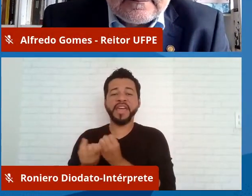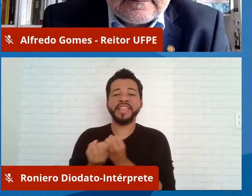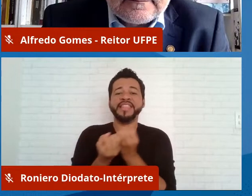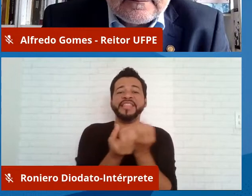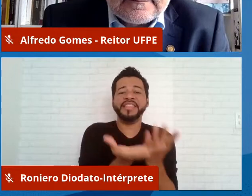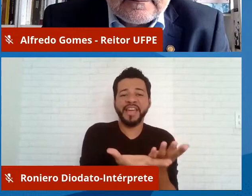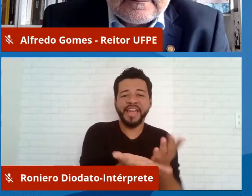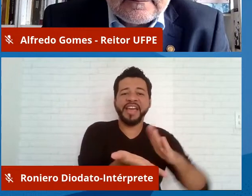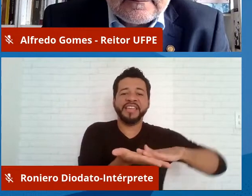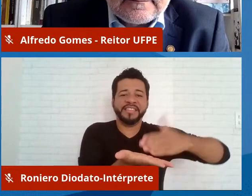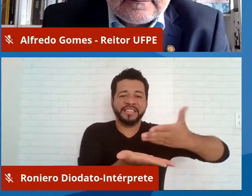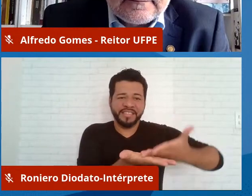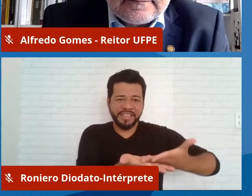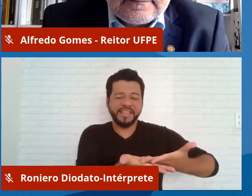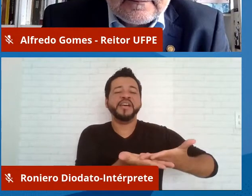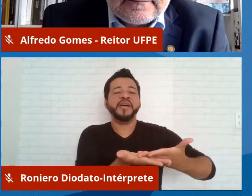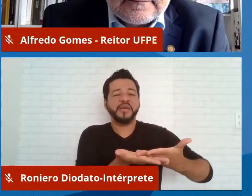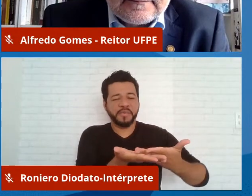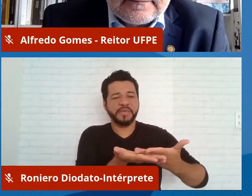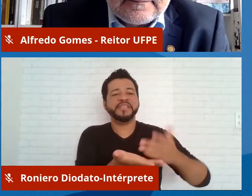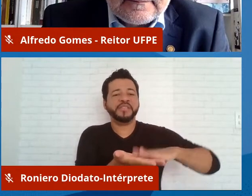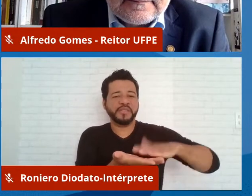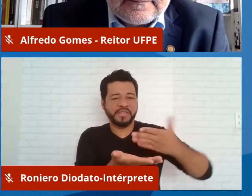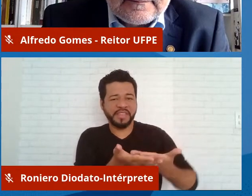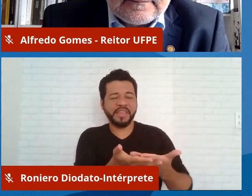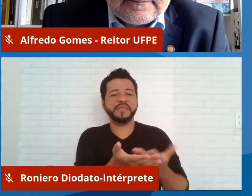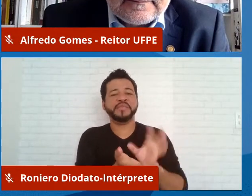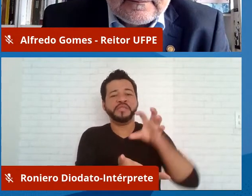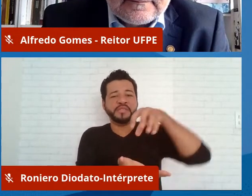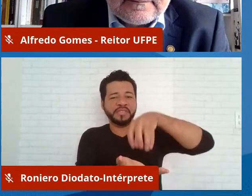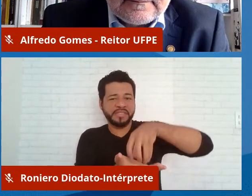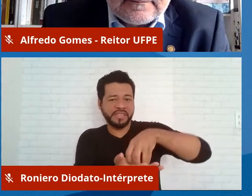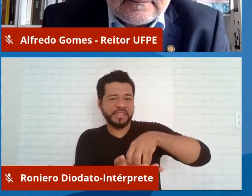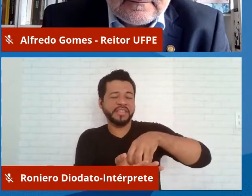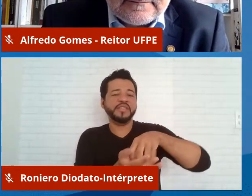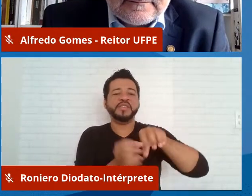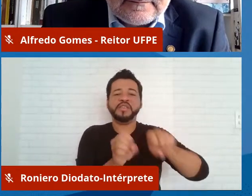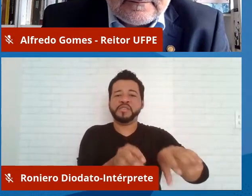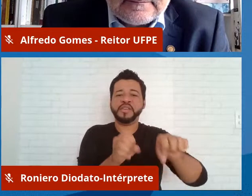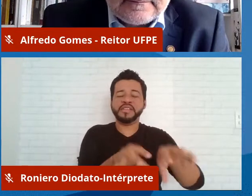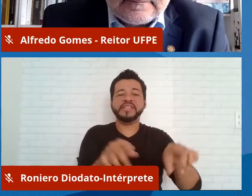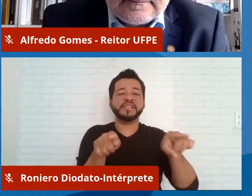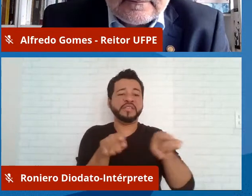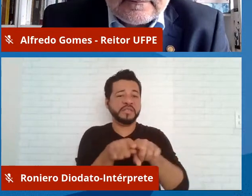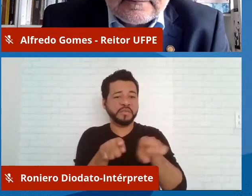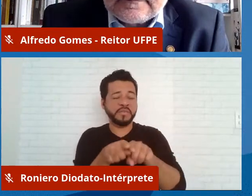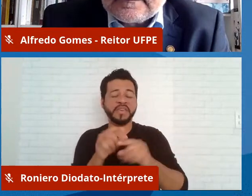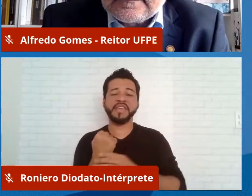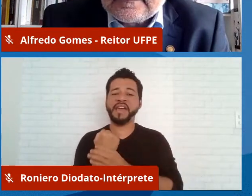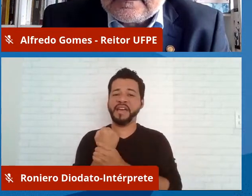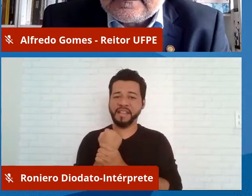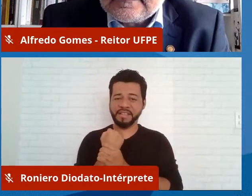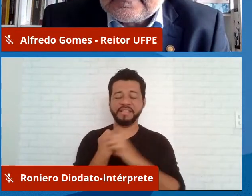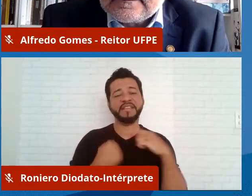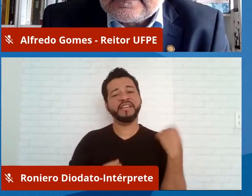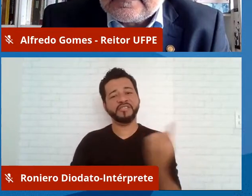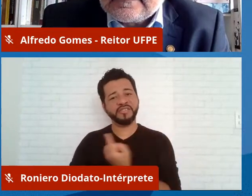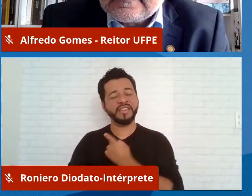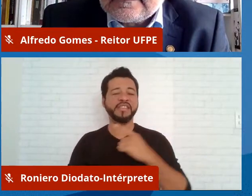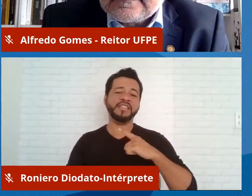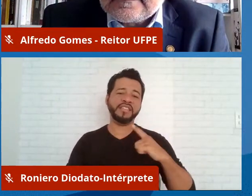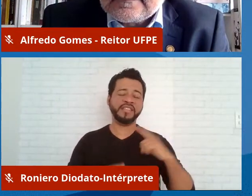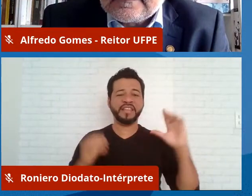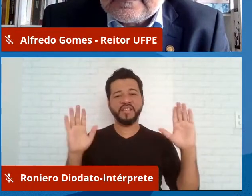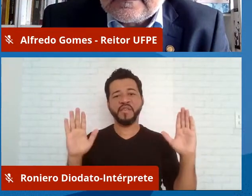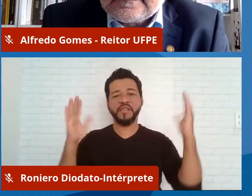feita através dos intérpretes do Centro de Educação, e com isso garantiu que a gente pudesse ter um evento inclusivo, o que